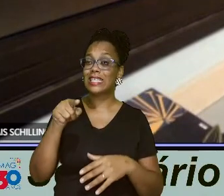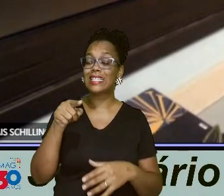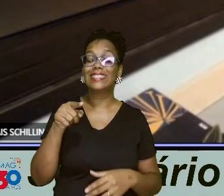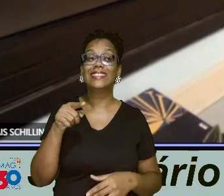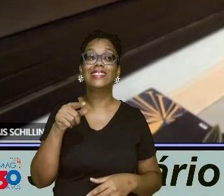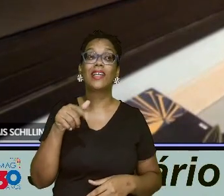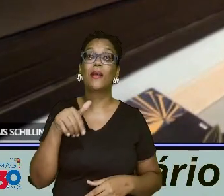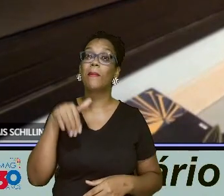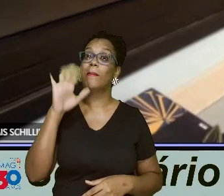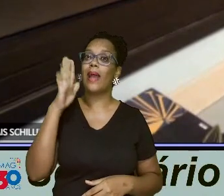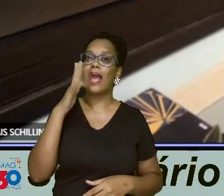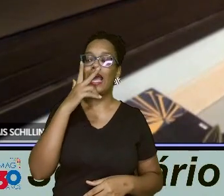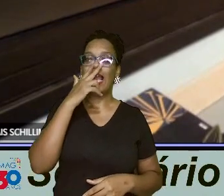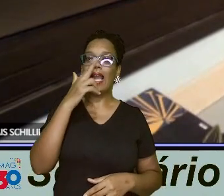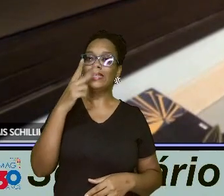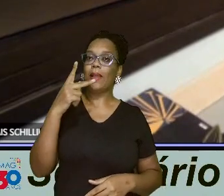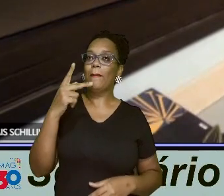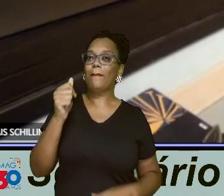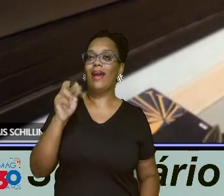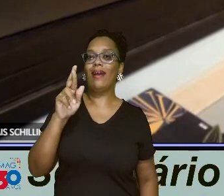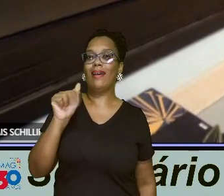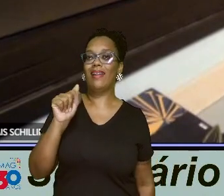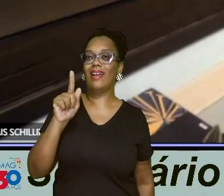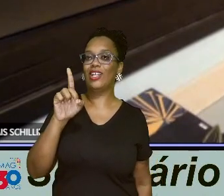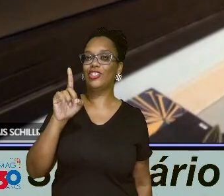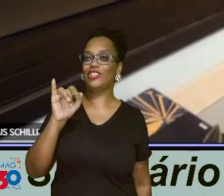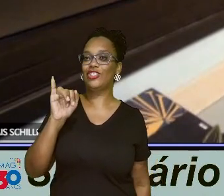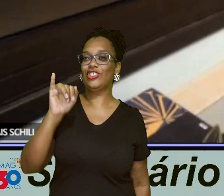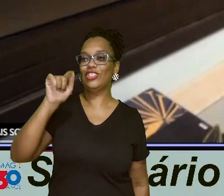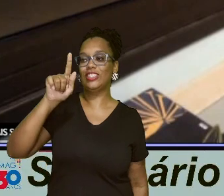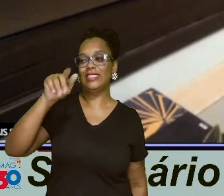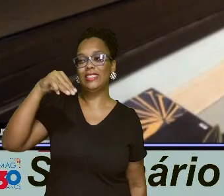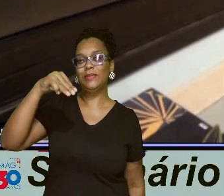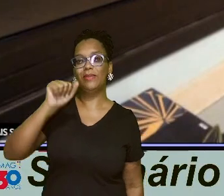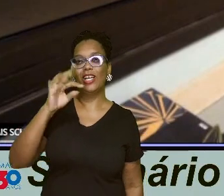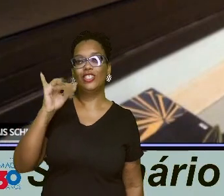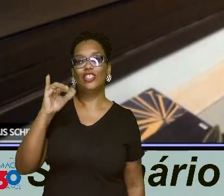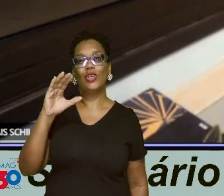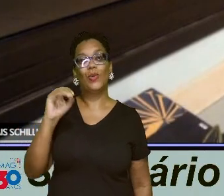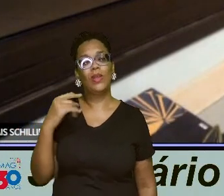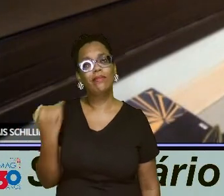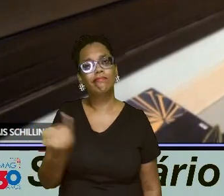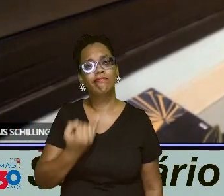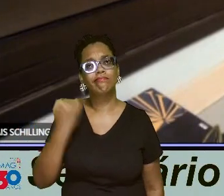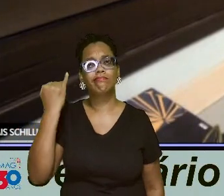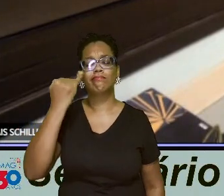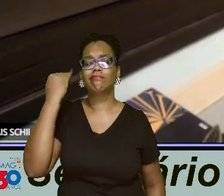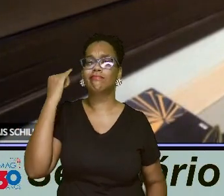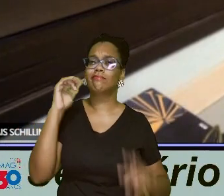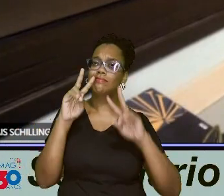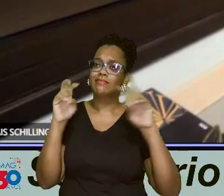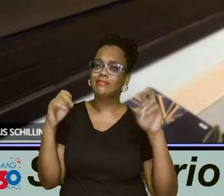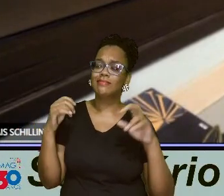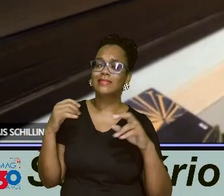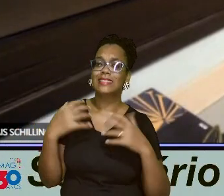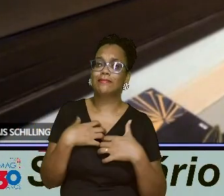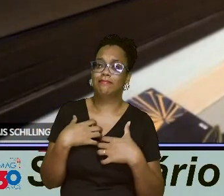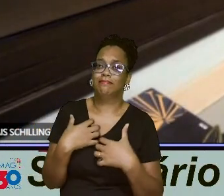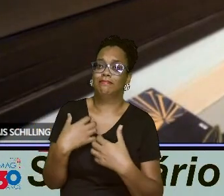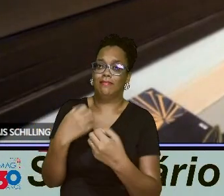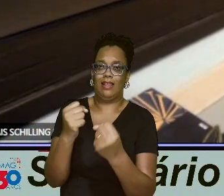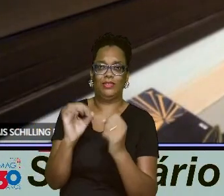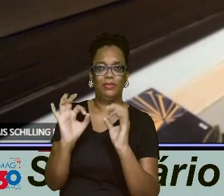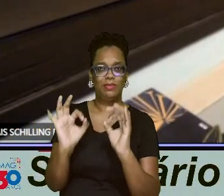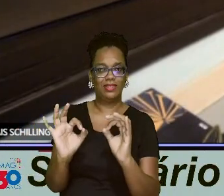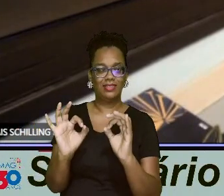dos mais paradigmáticos, pela importância que tem em relação ao impacto mesmo,